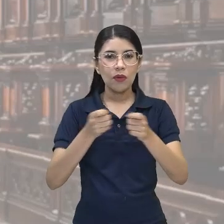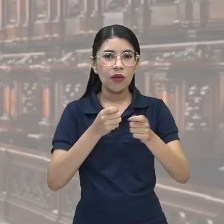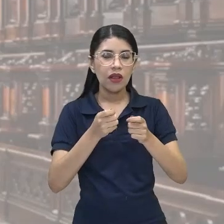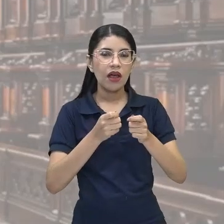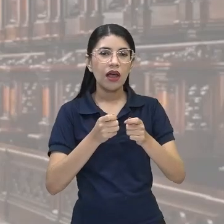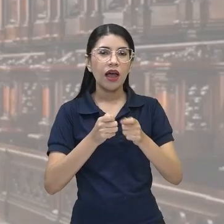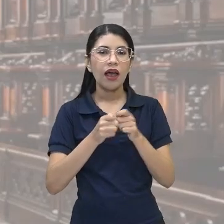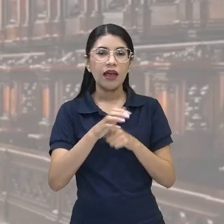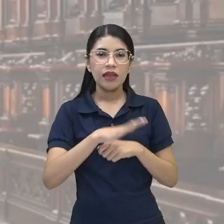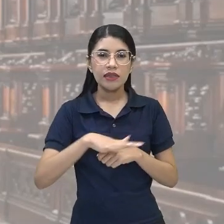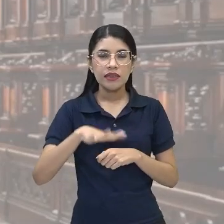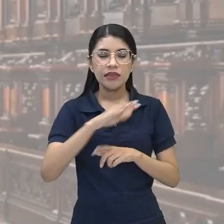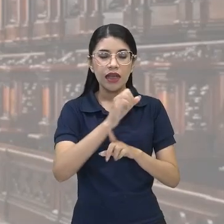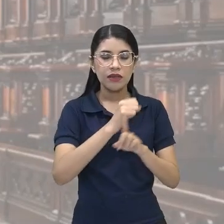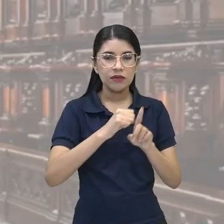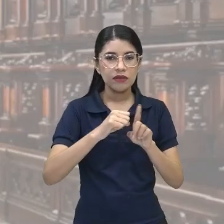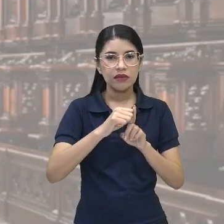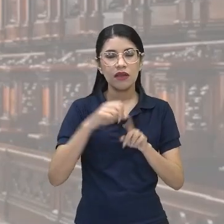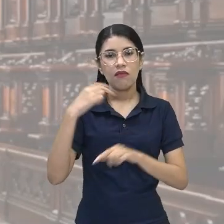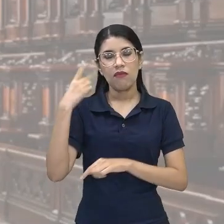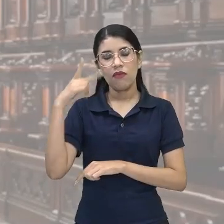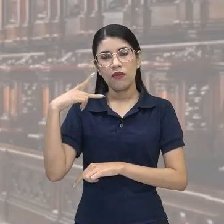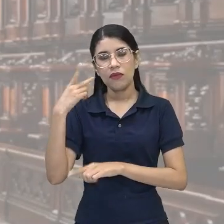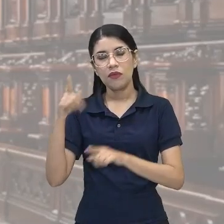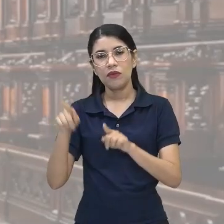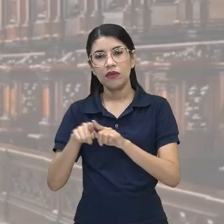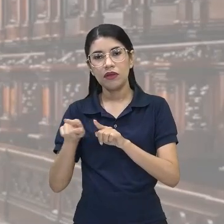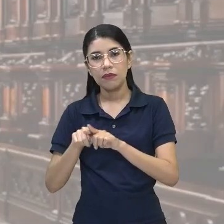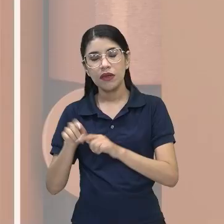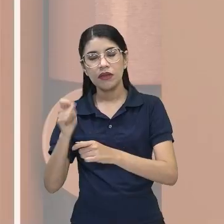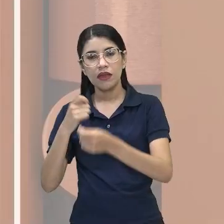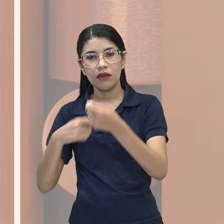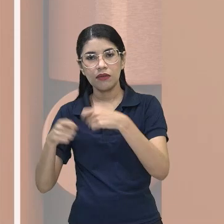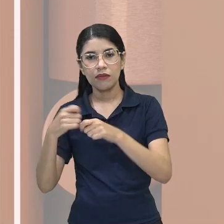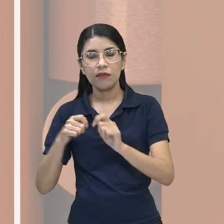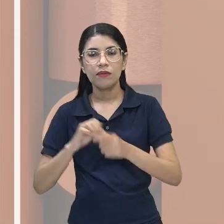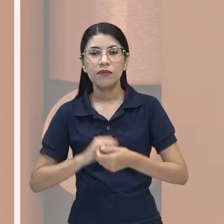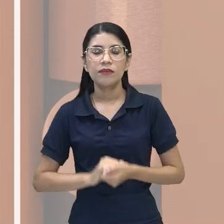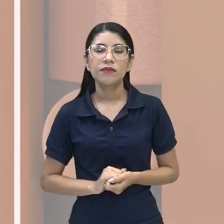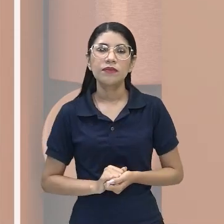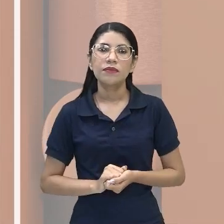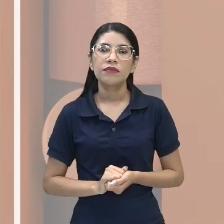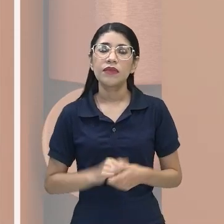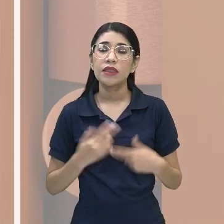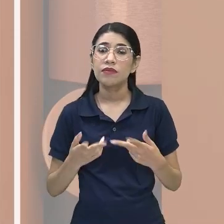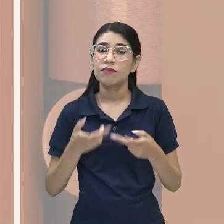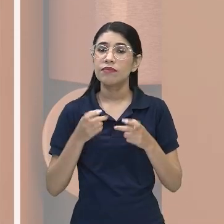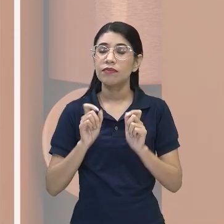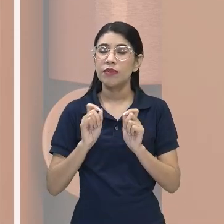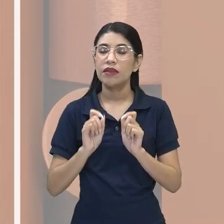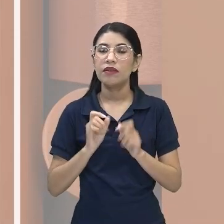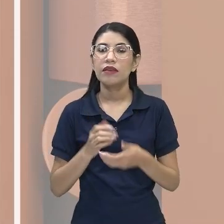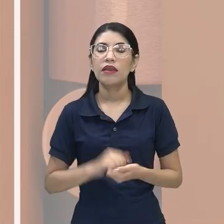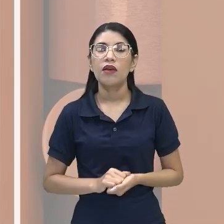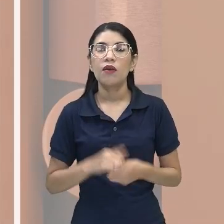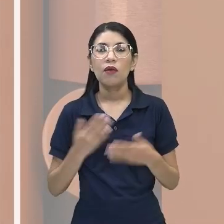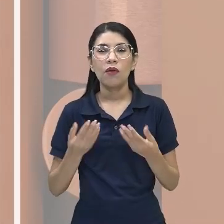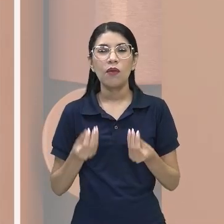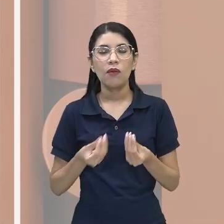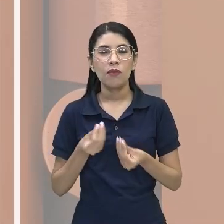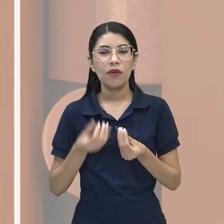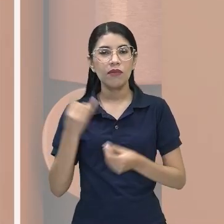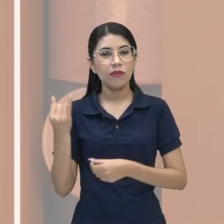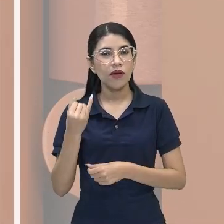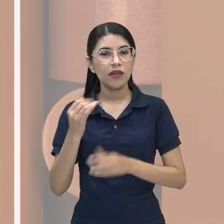os campos, social, político e econômico. Vocês viram então a importância e o poder da